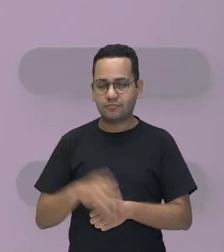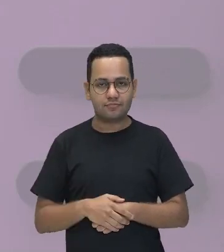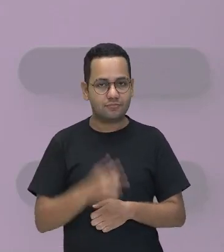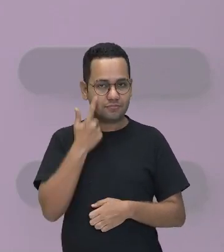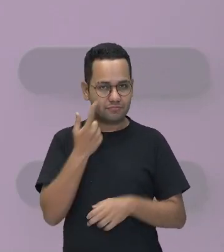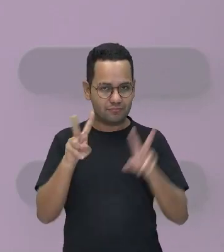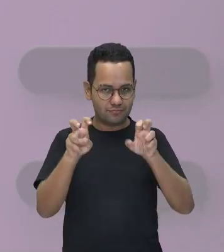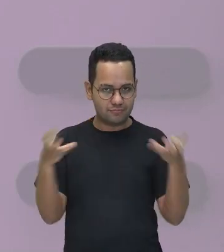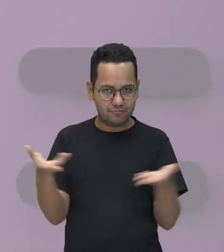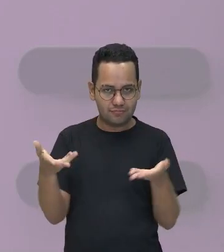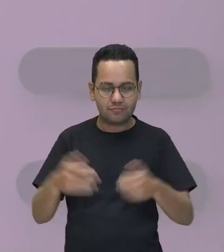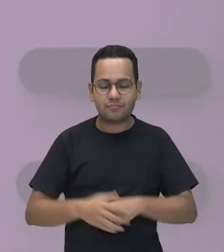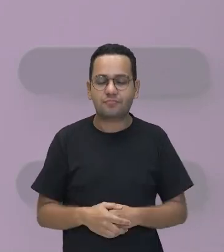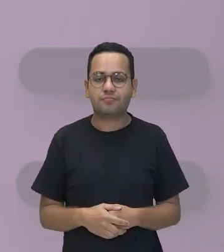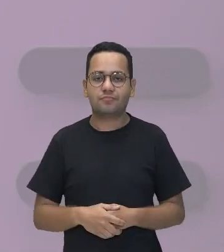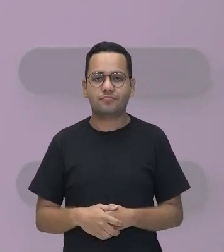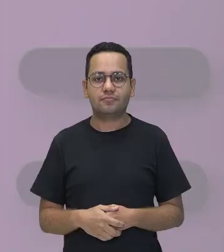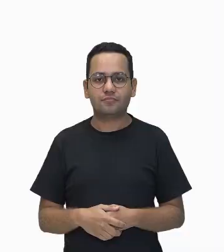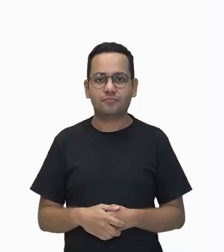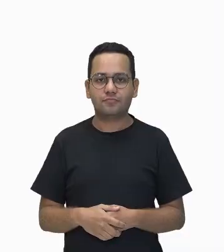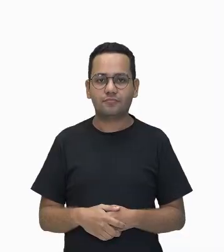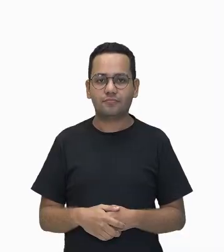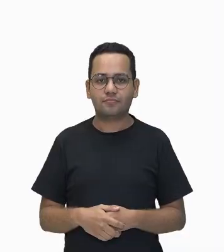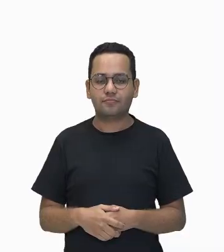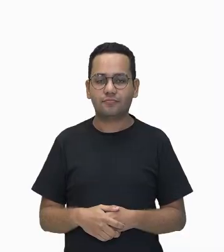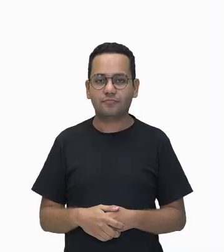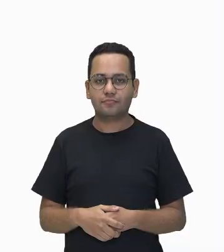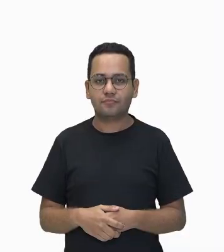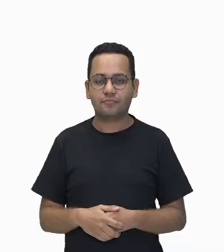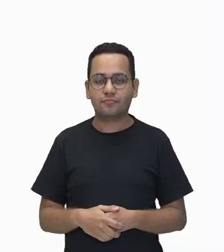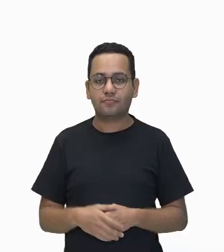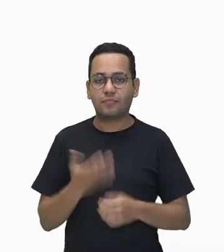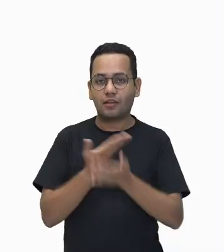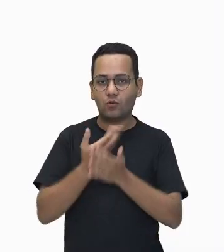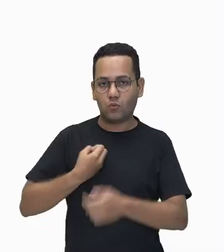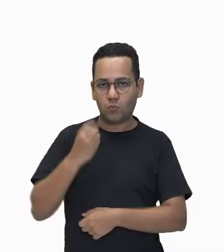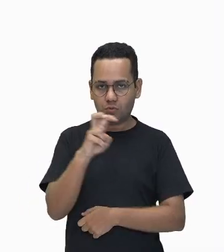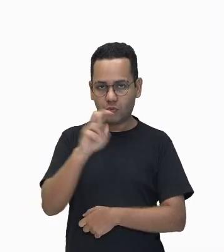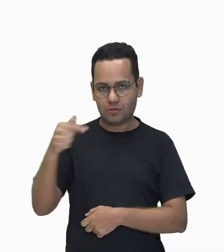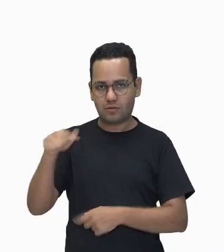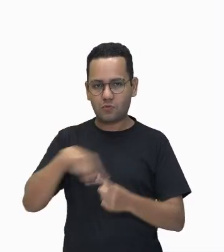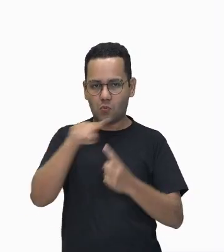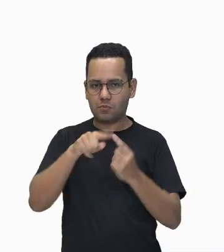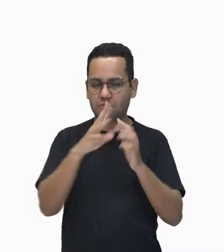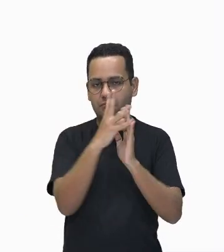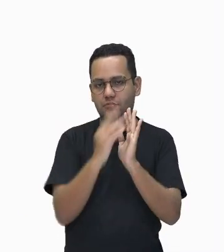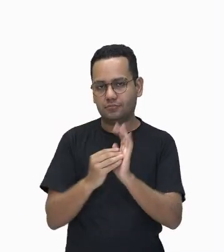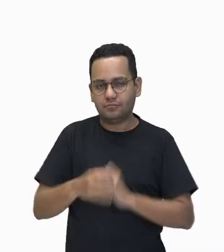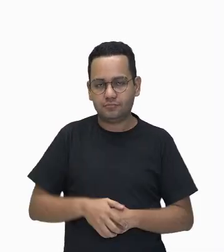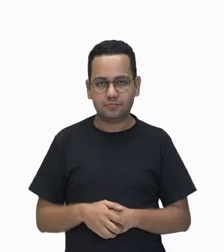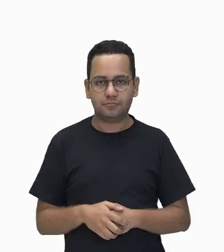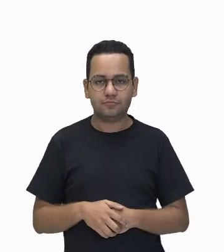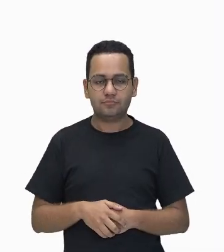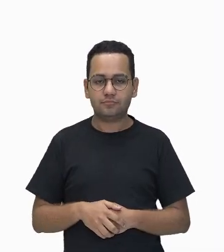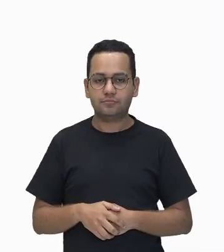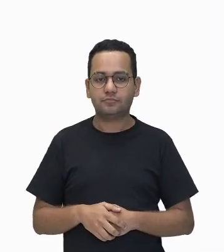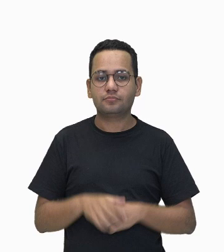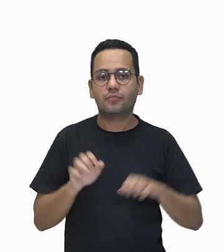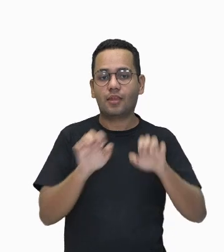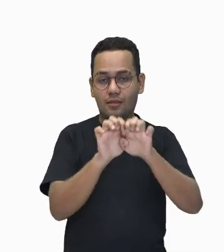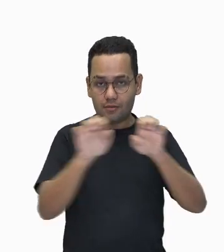acompanhar um novo conteúdo Vamos ver aí está na aula de número 57 iremos falar sobre as